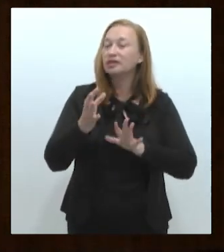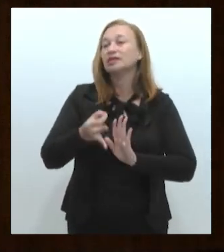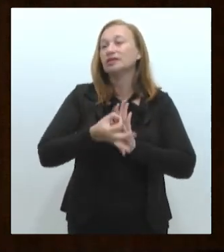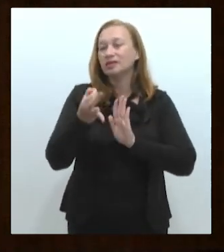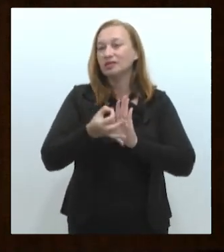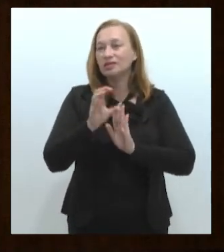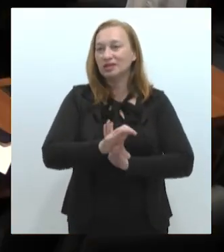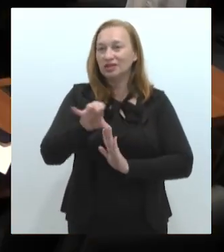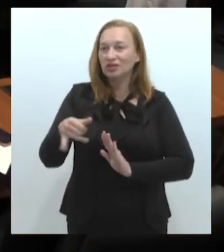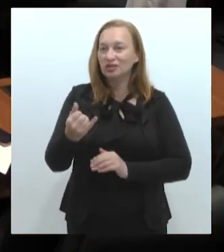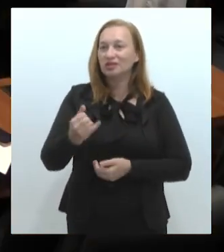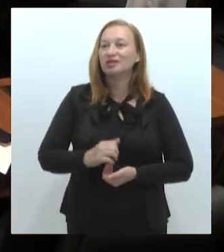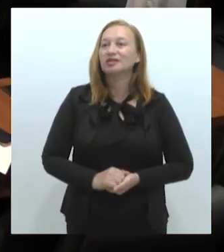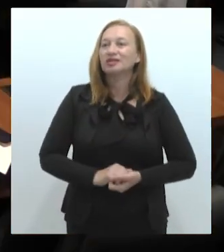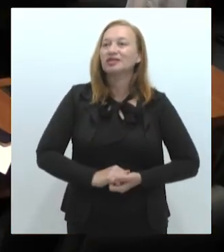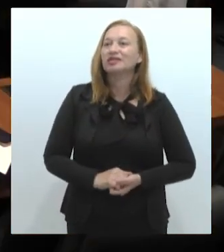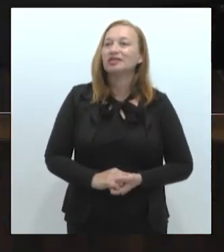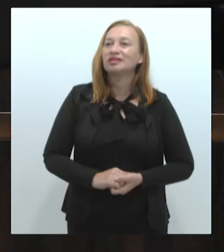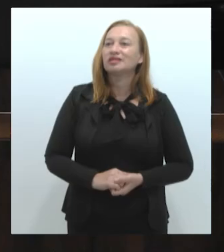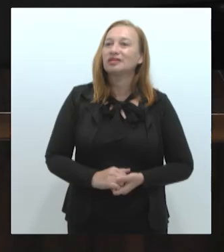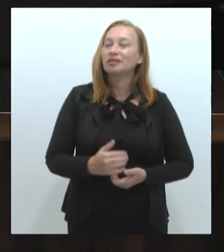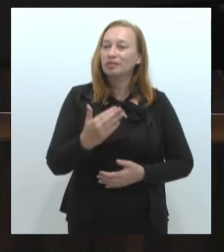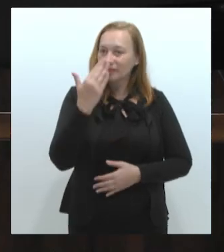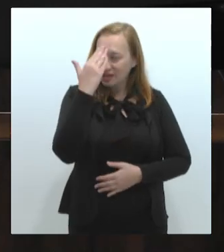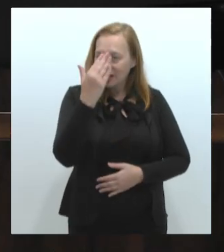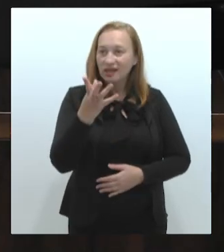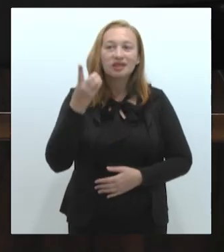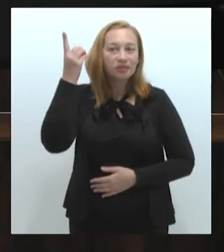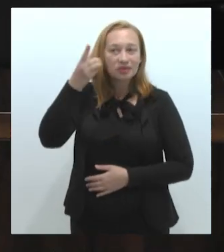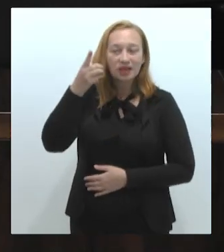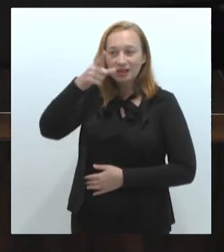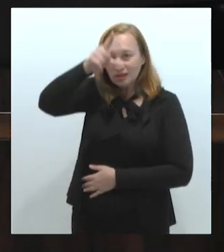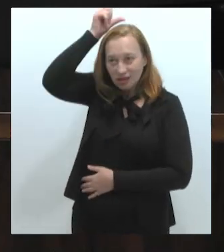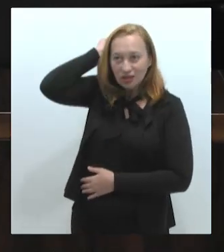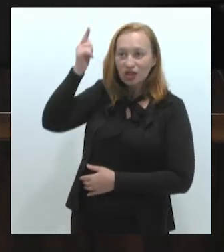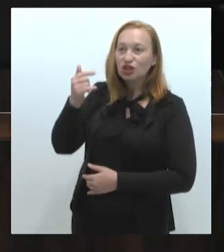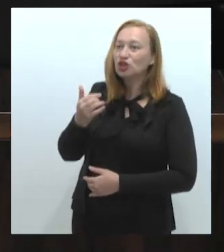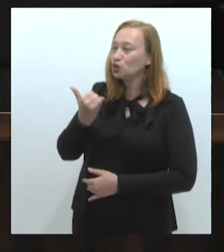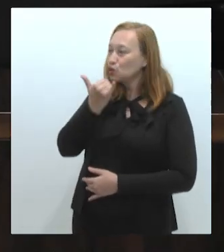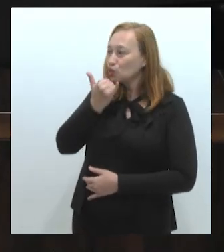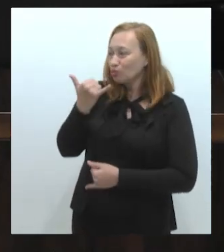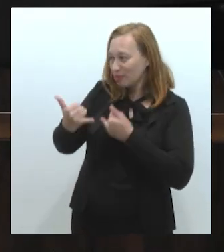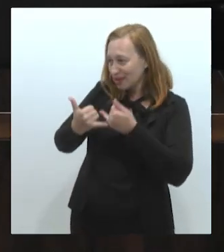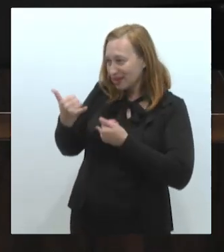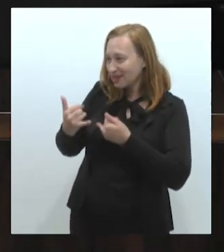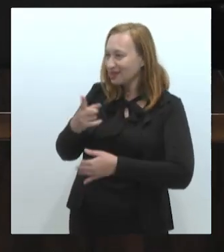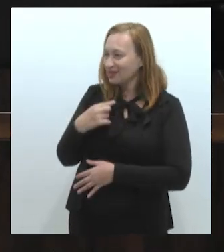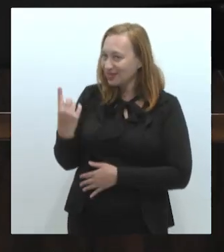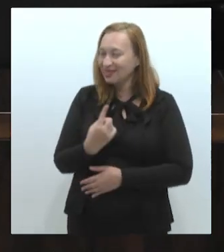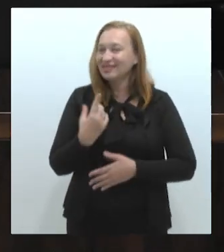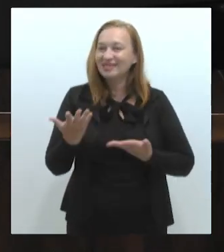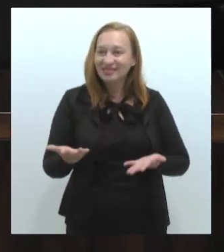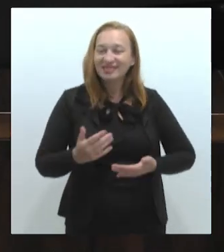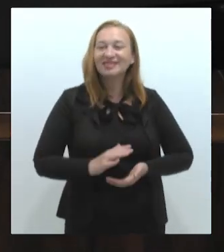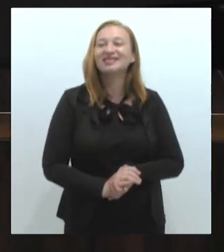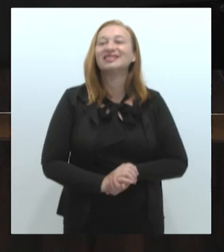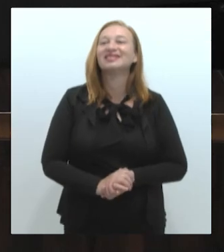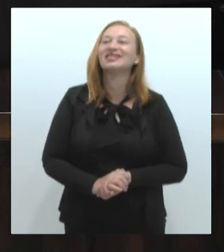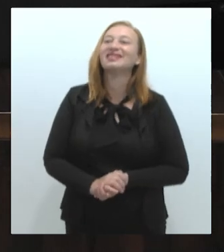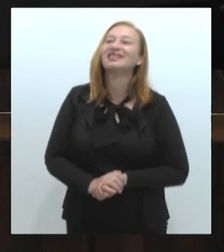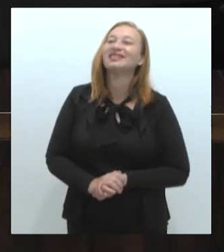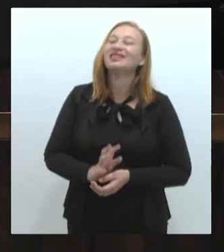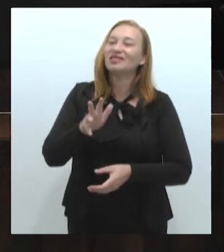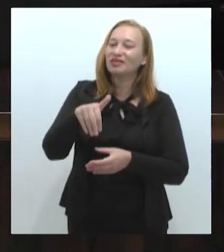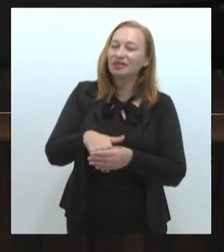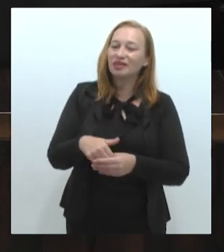da CCJ. Muito obrigado, deputado Luiz, e desculpa a brincadeira aí de todos nós. Com os pareceres emitidos, em